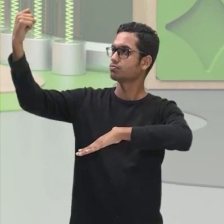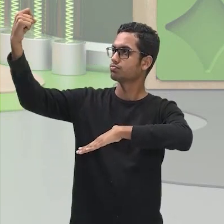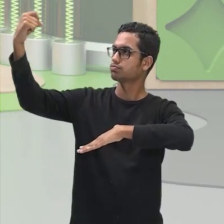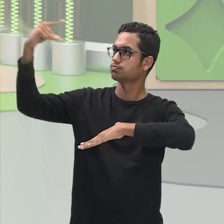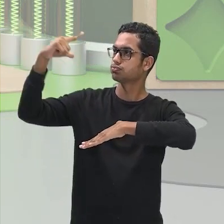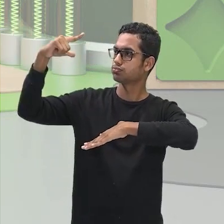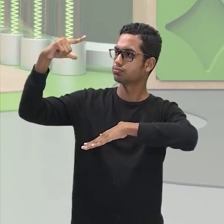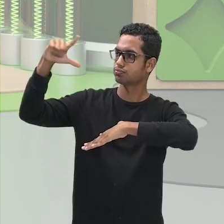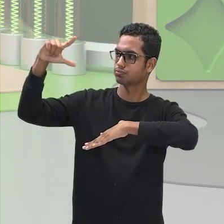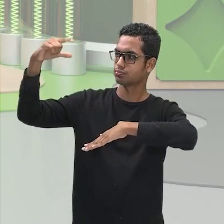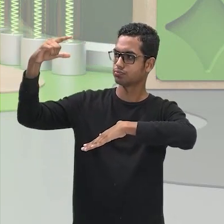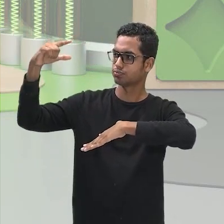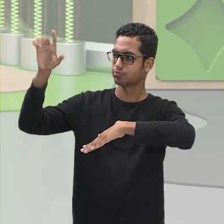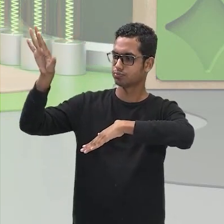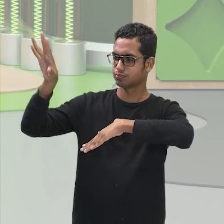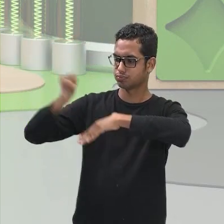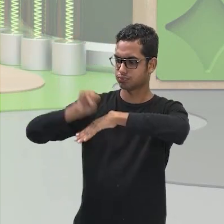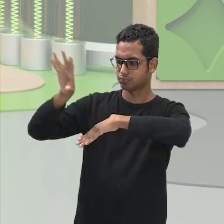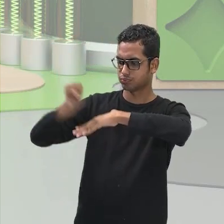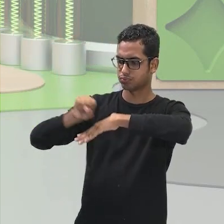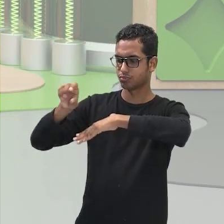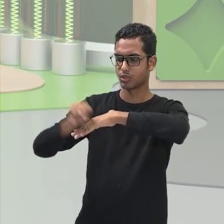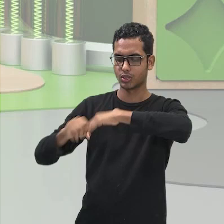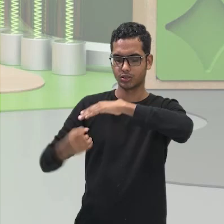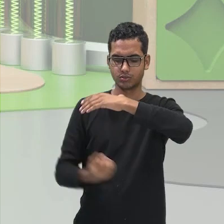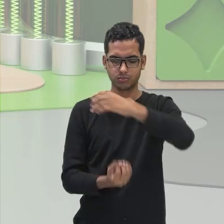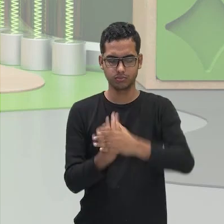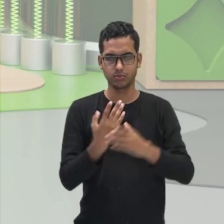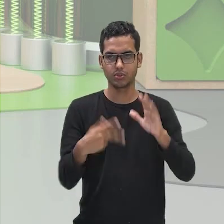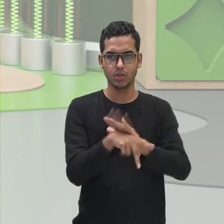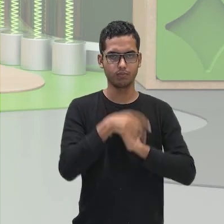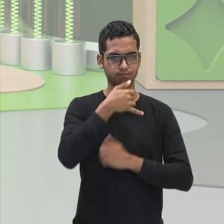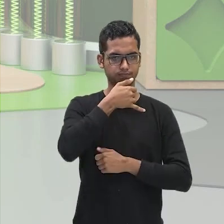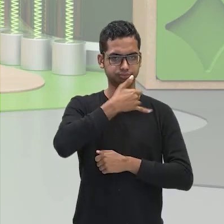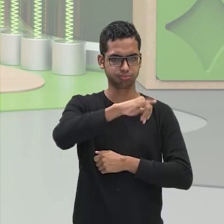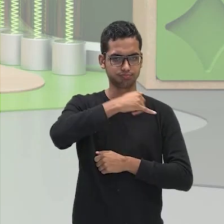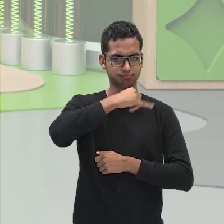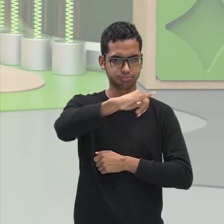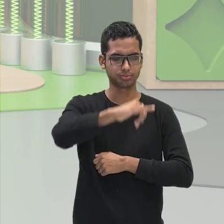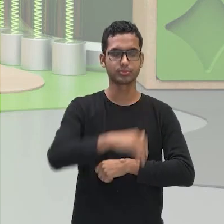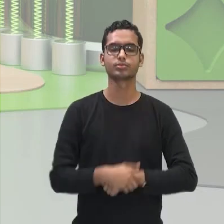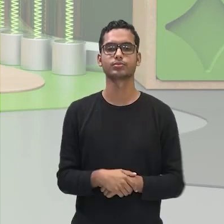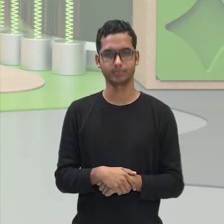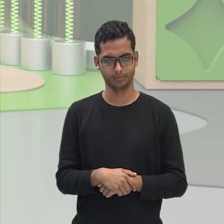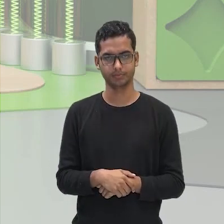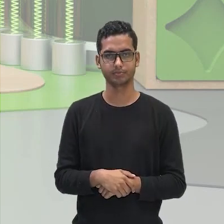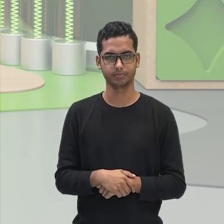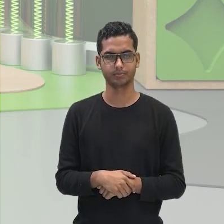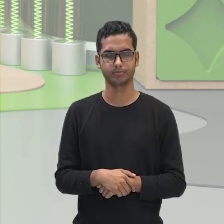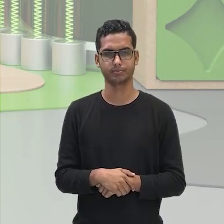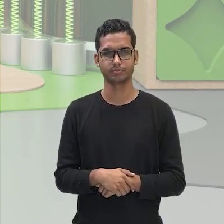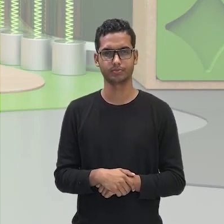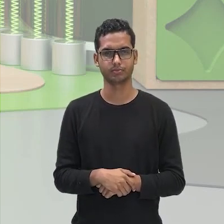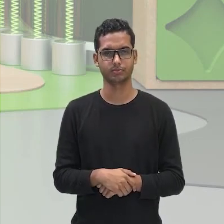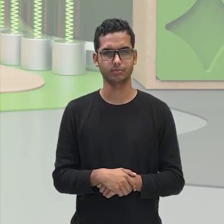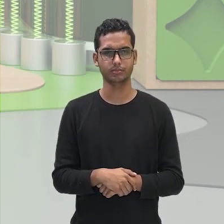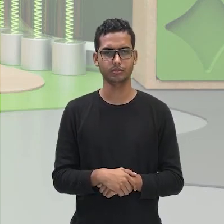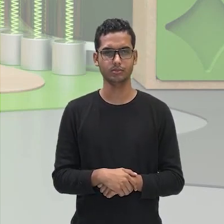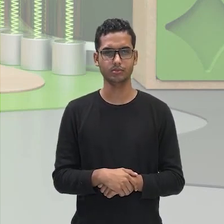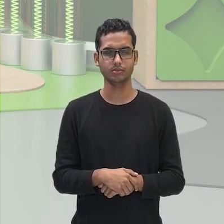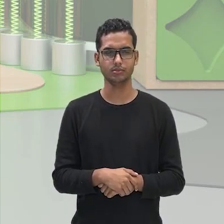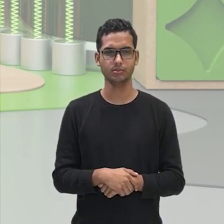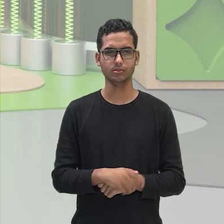essa fonte, a matéria-prima para esse tipo de energia vai ser o Sol, os raios solares que podem gerar energia. Logo depois